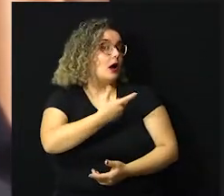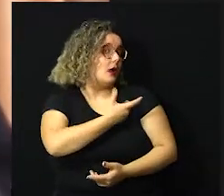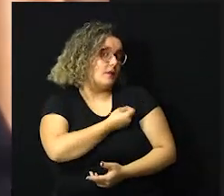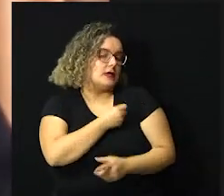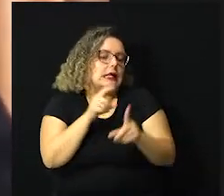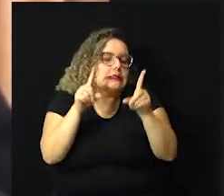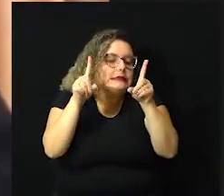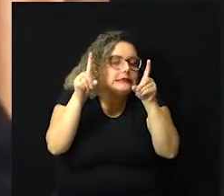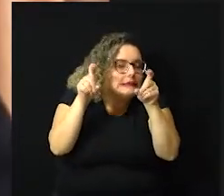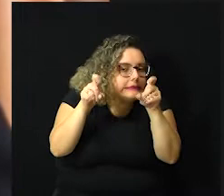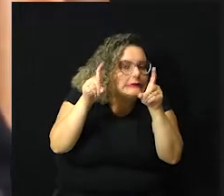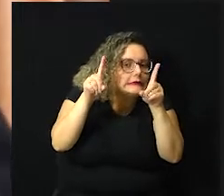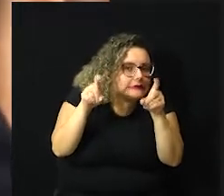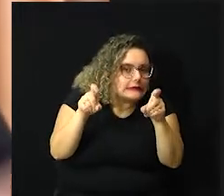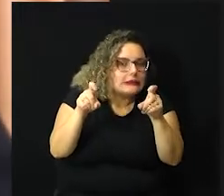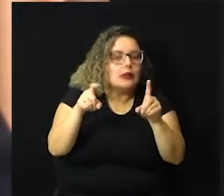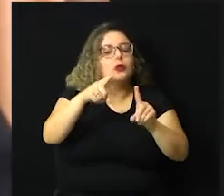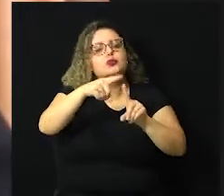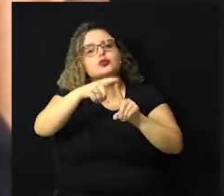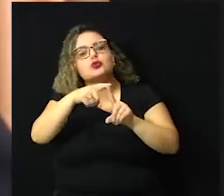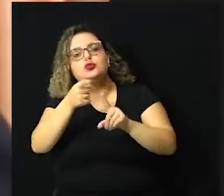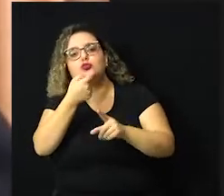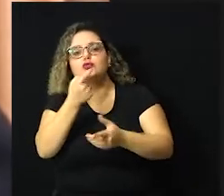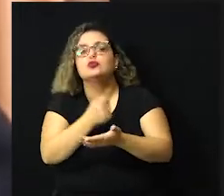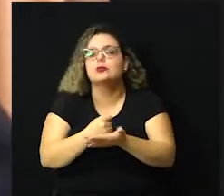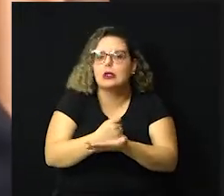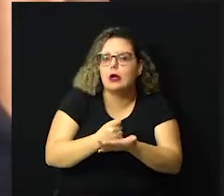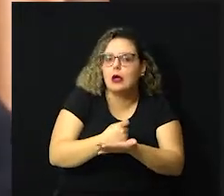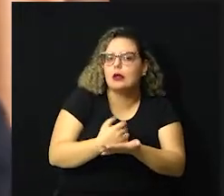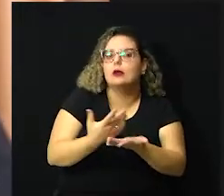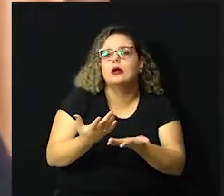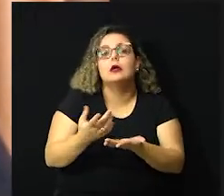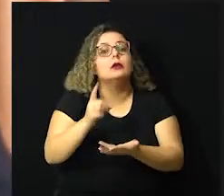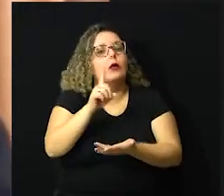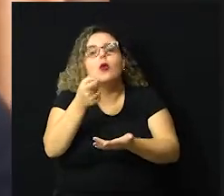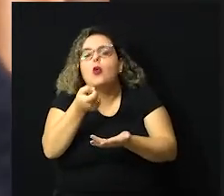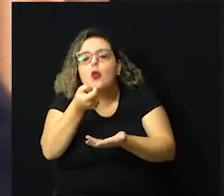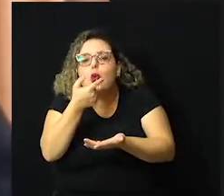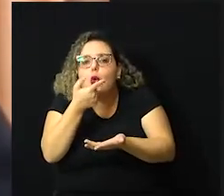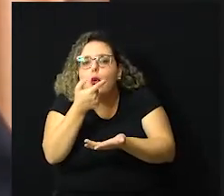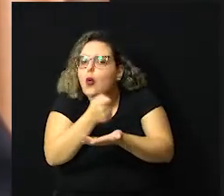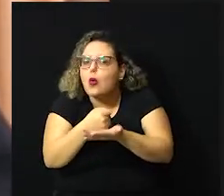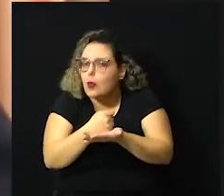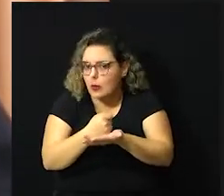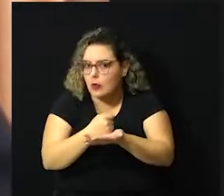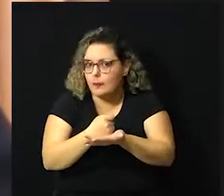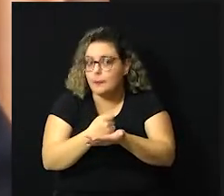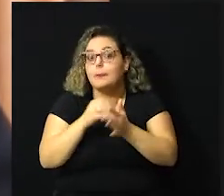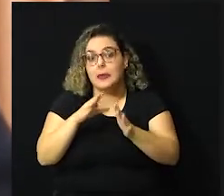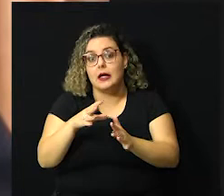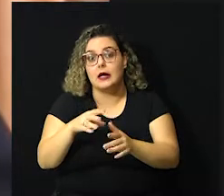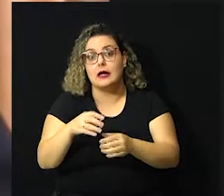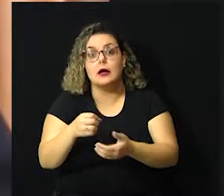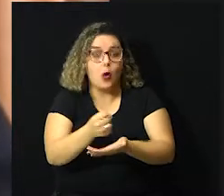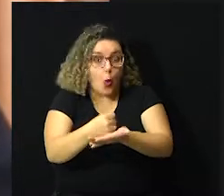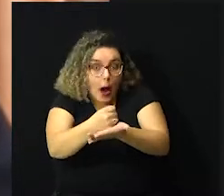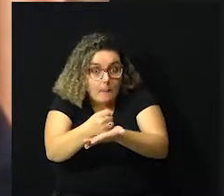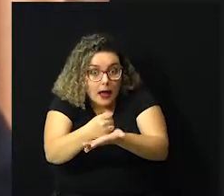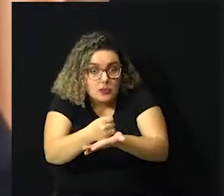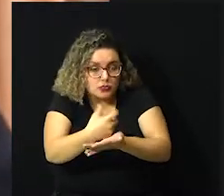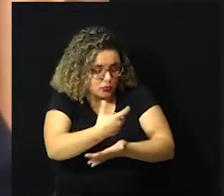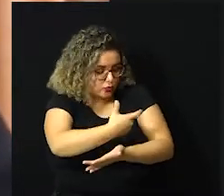entre aspas, uma espécie de medicamento, claro que ela não é um medicamento por definição, mas ela tem